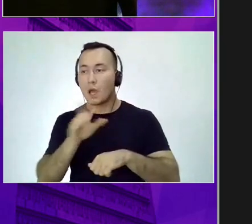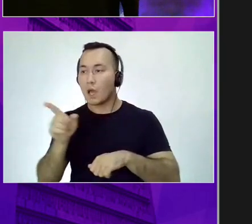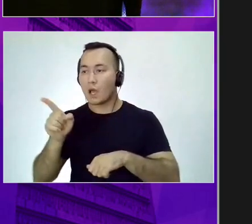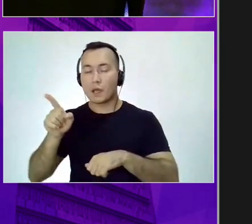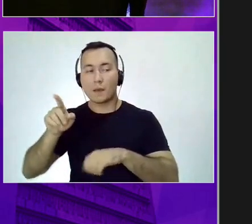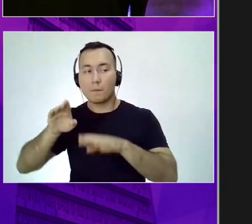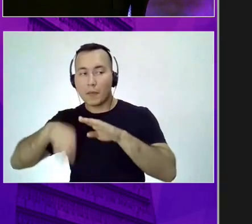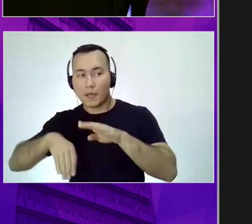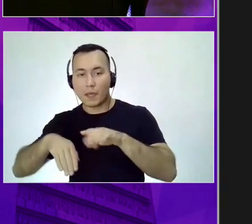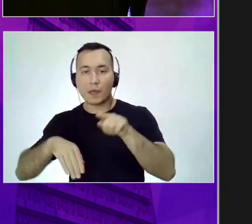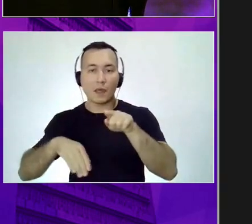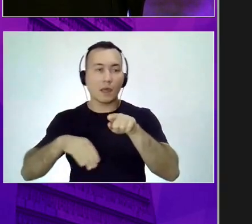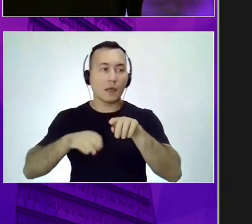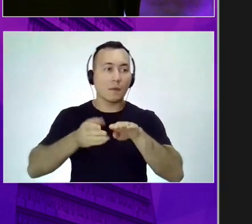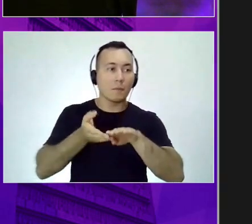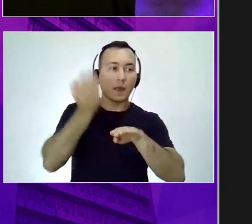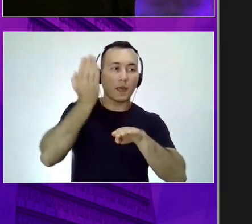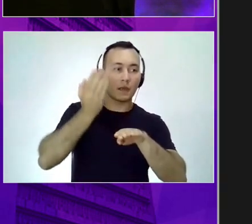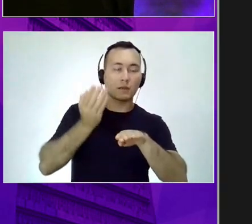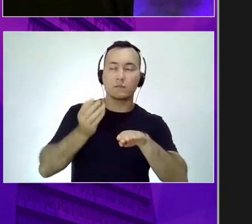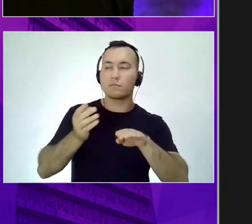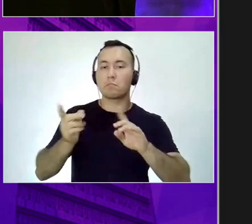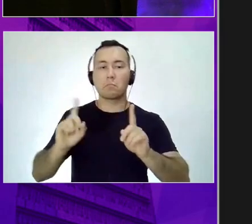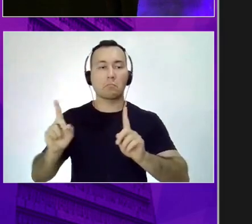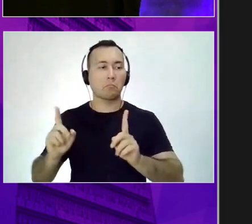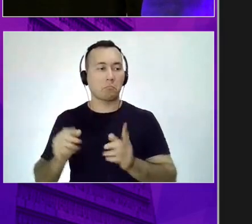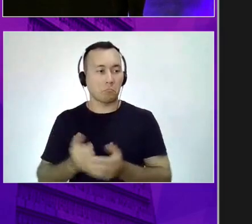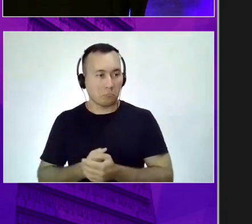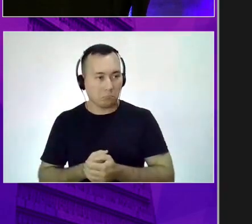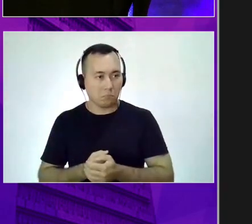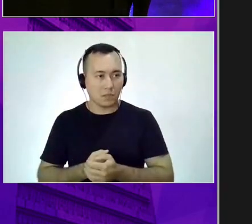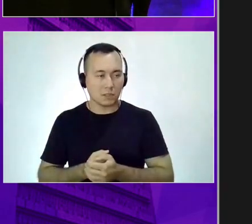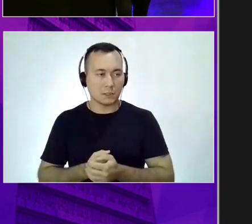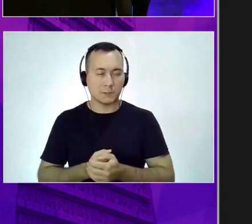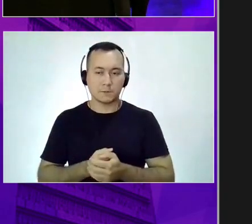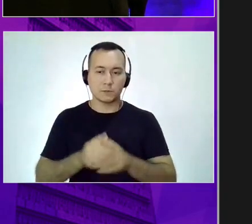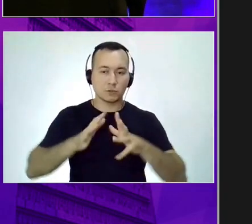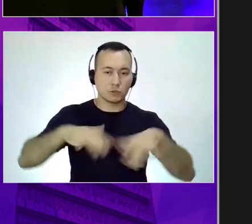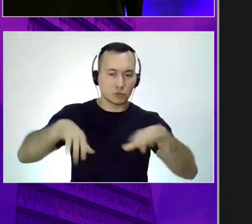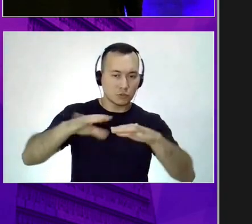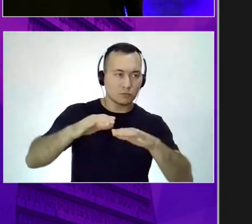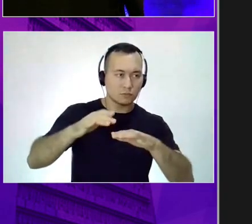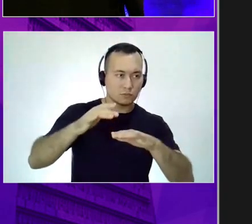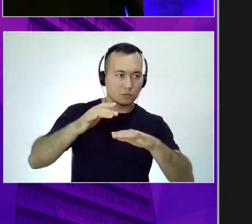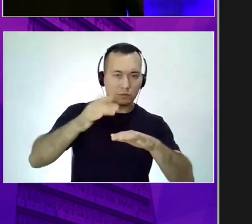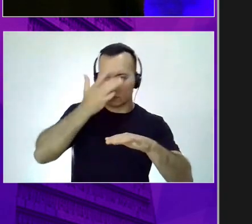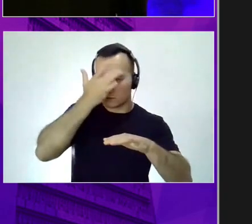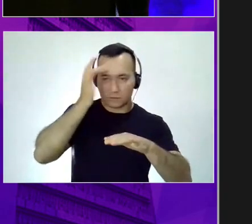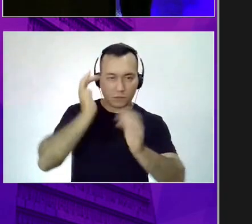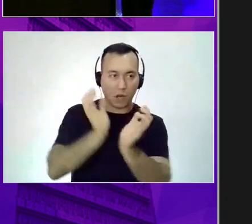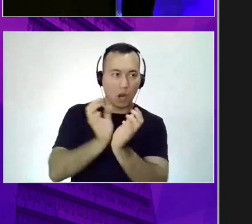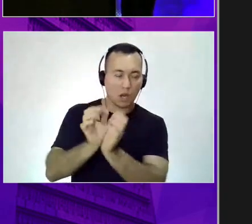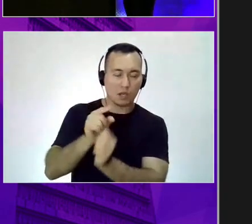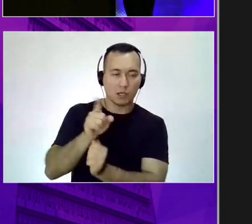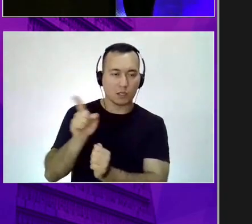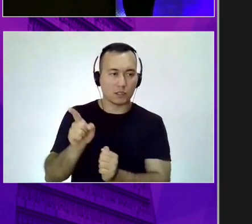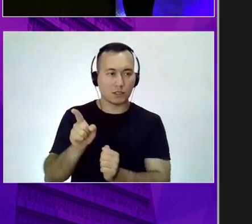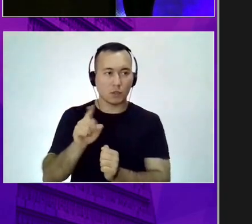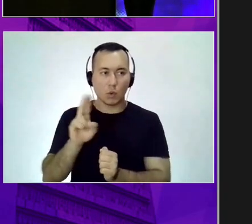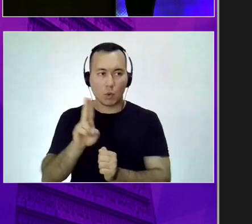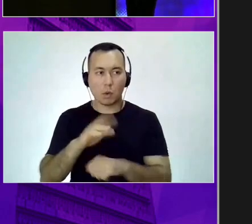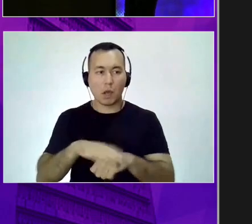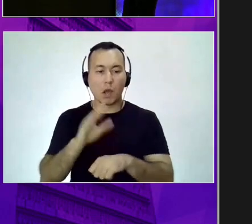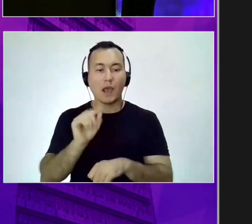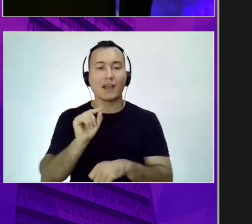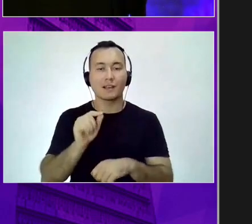produzindo, consumindo, ou é o processamento? Nesse tipo de arquitetura a gente consegue enxergar. Tá? Outra referência